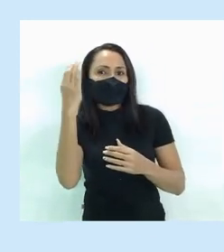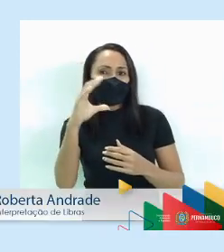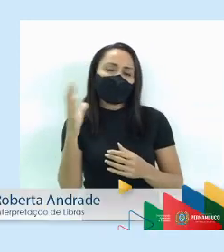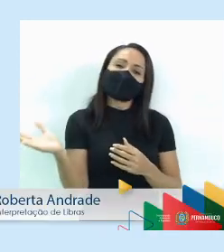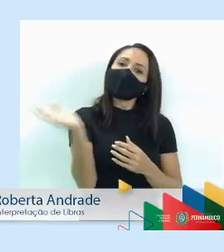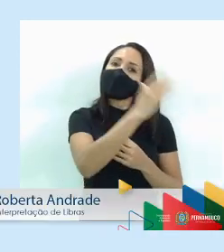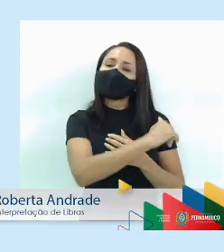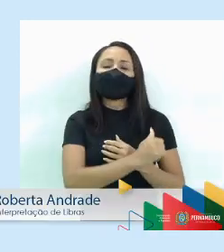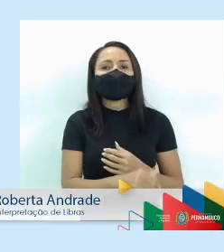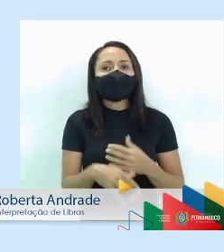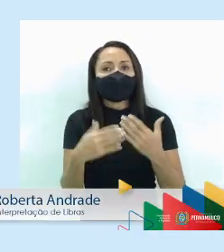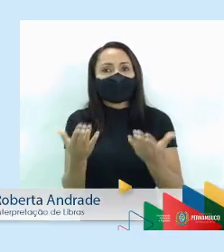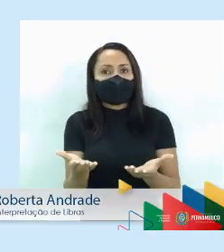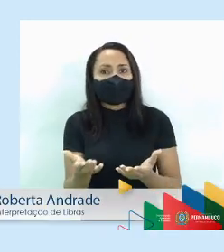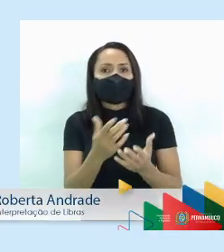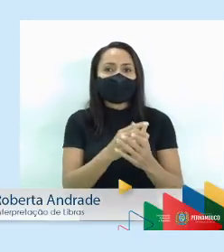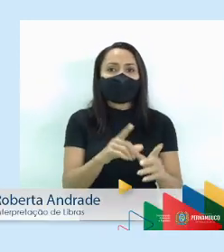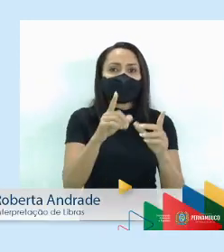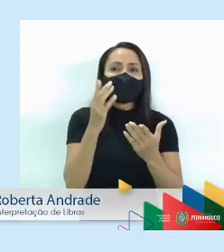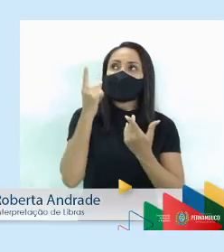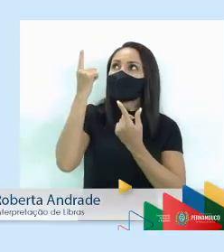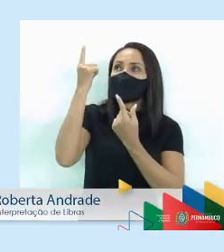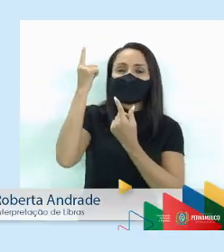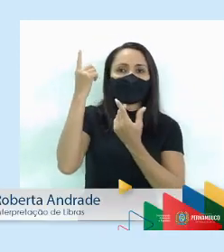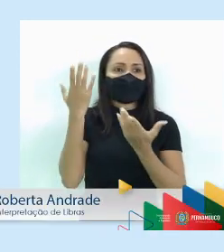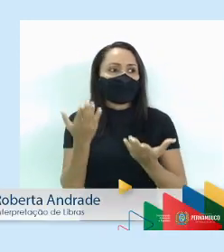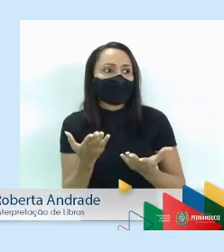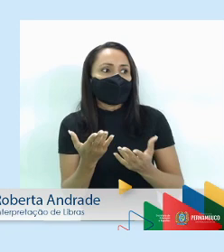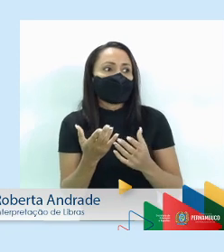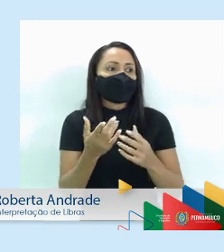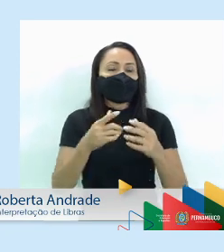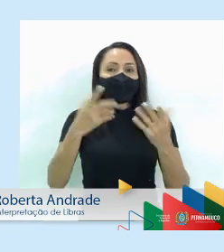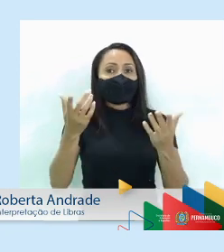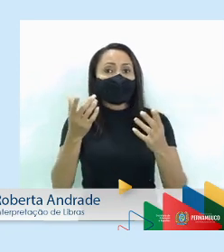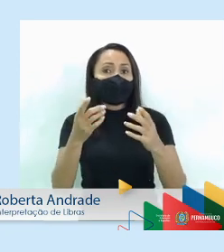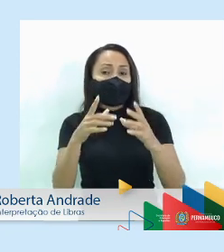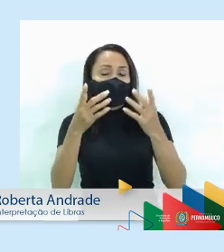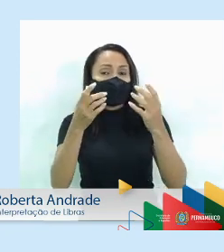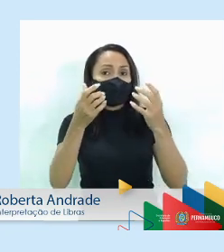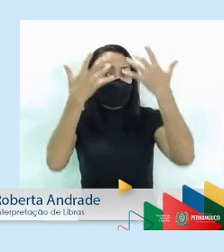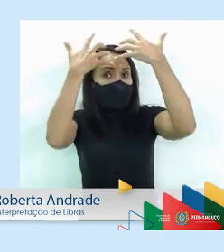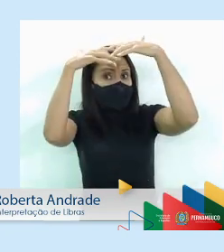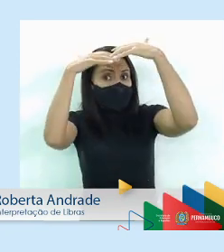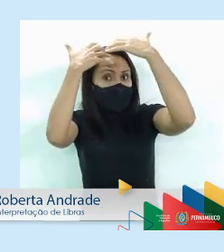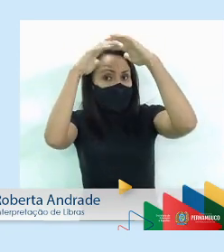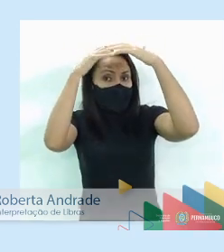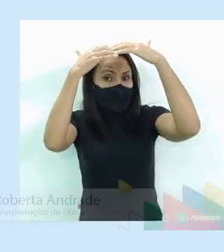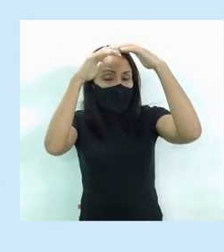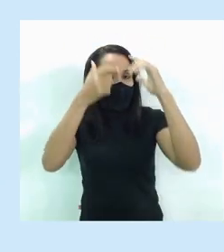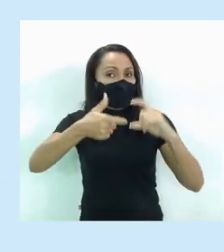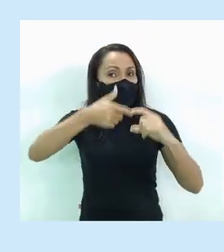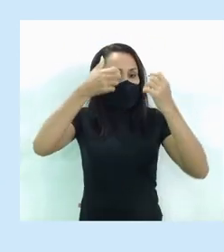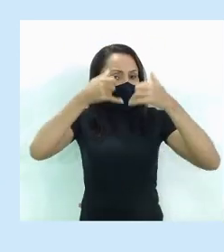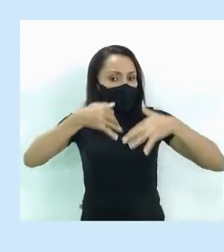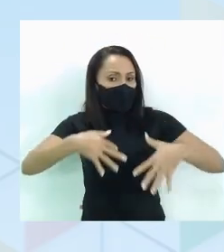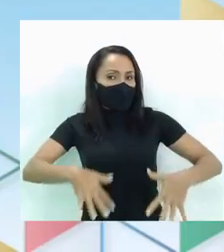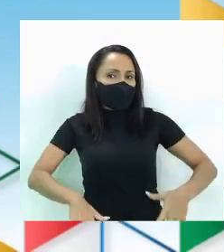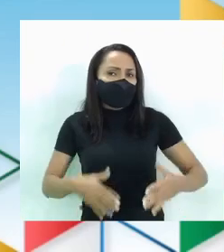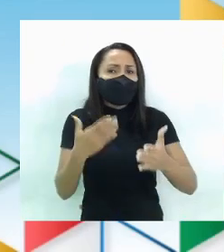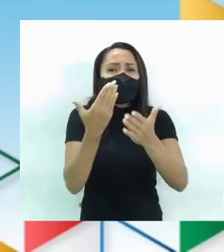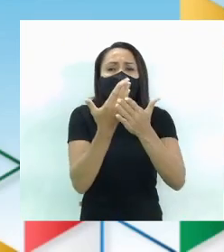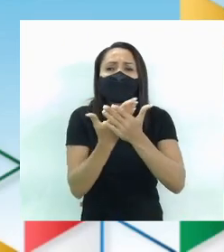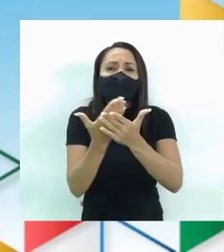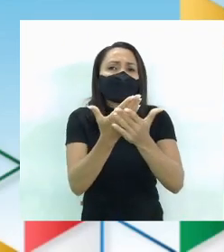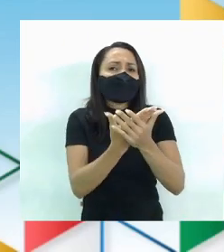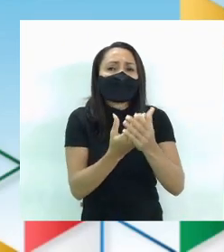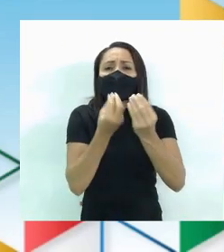vamos lá. Vamos lá na tela, conhecendo o sistema nervoso. Então, nós vamos estudar um pouco de como é feito